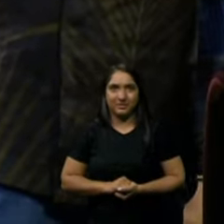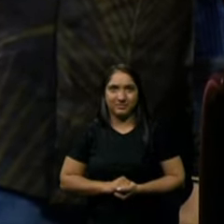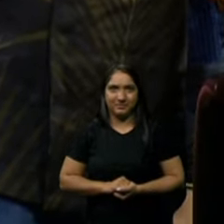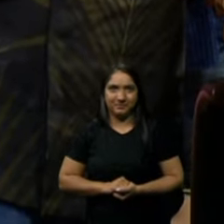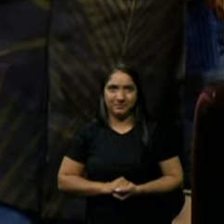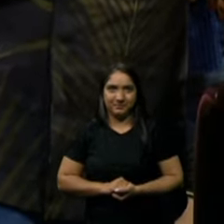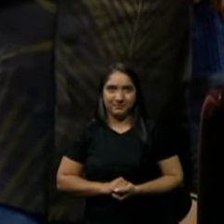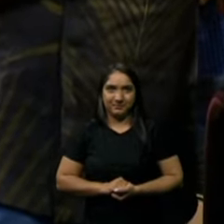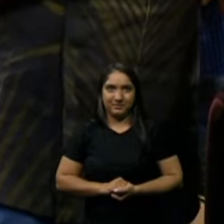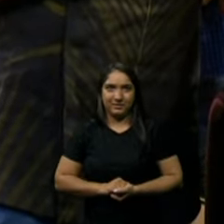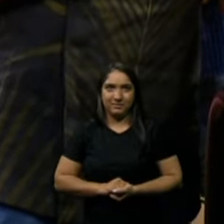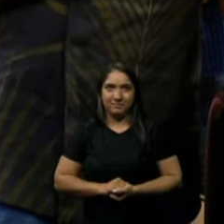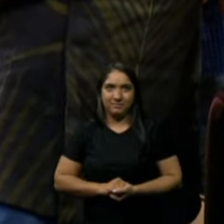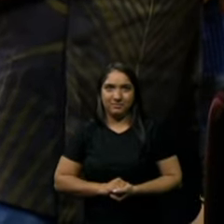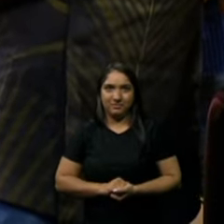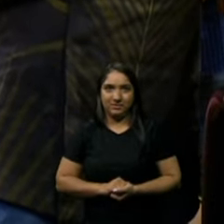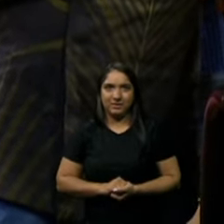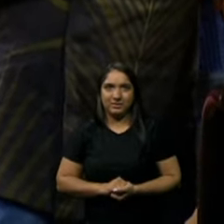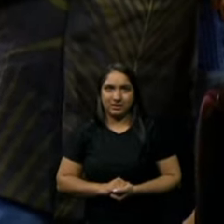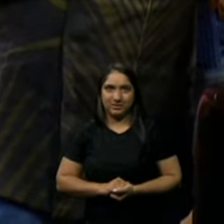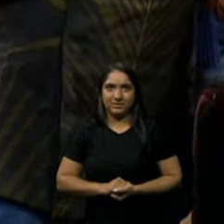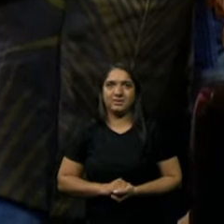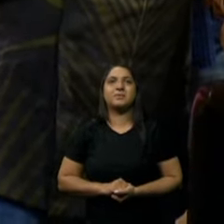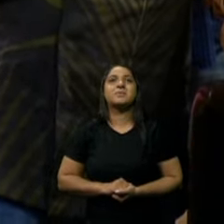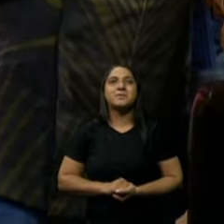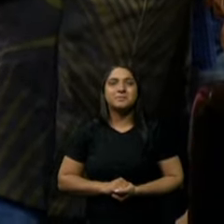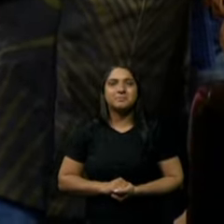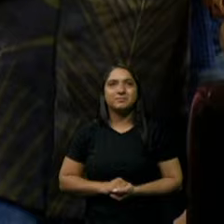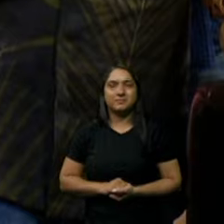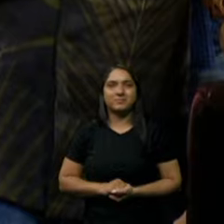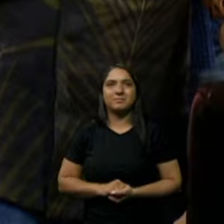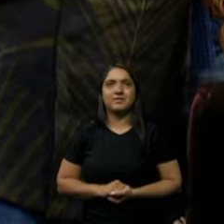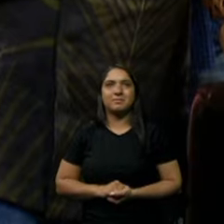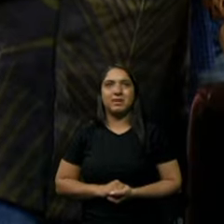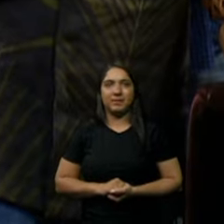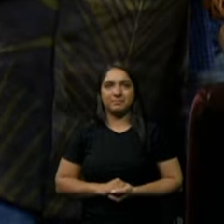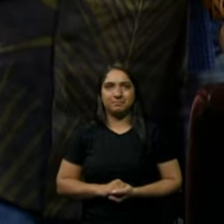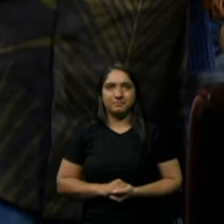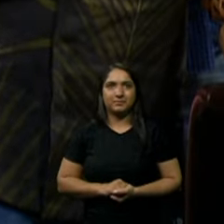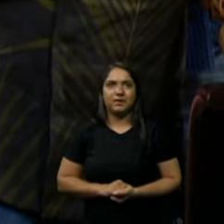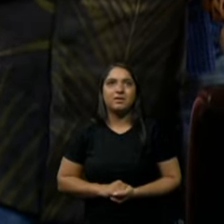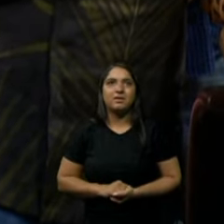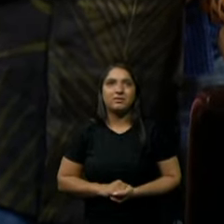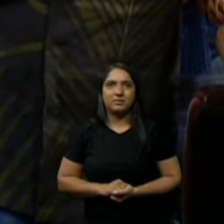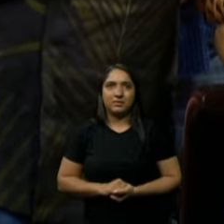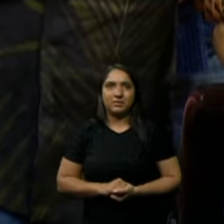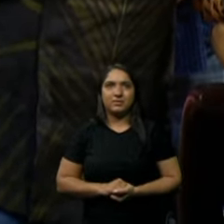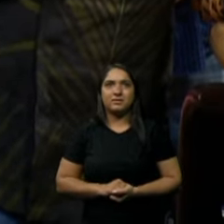E aí E aí